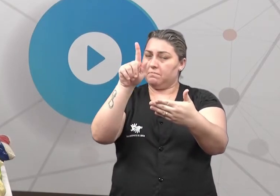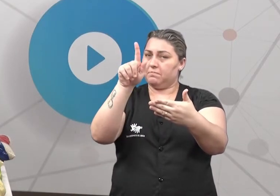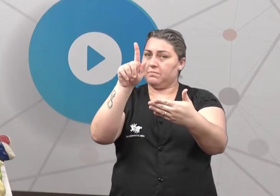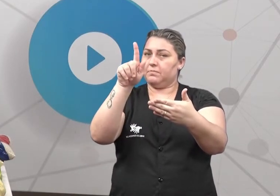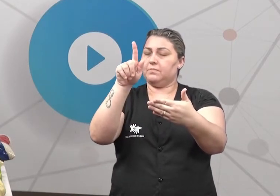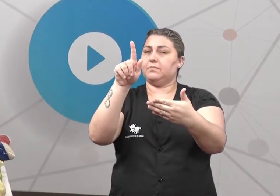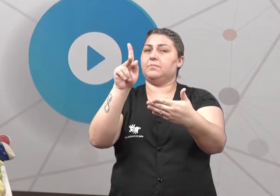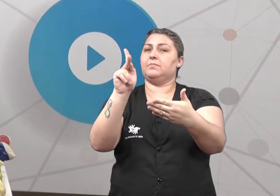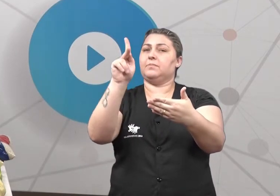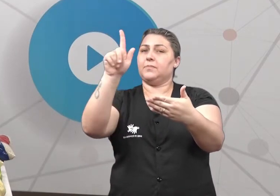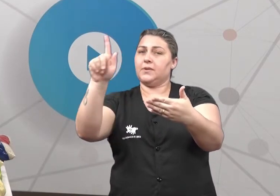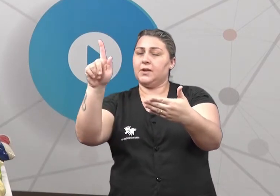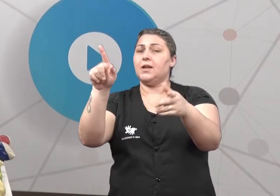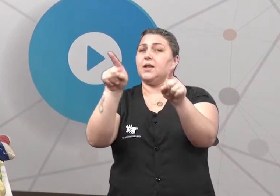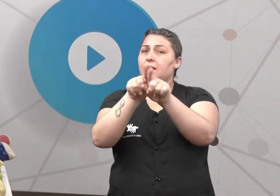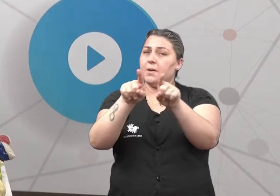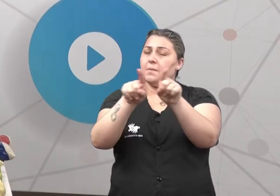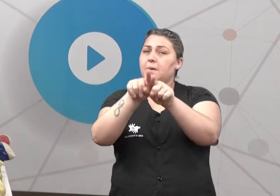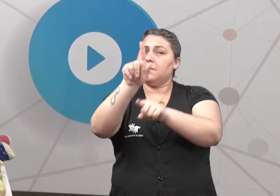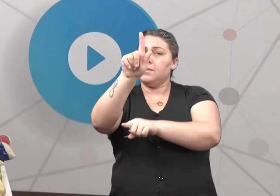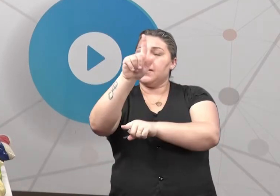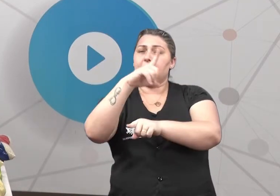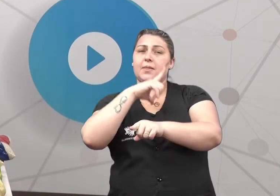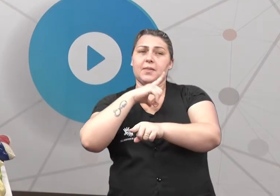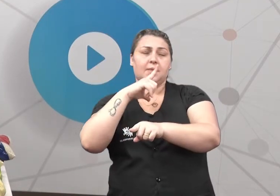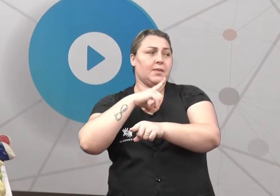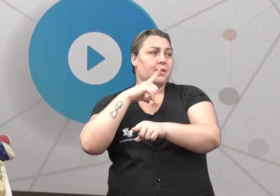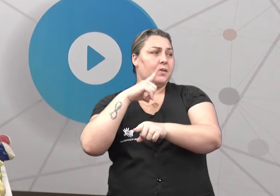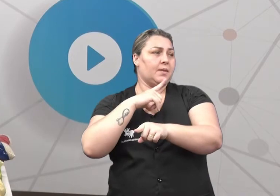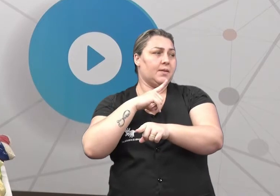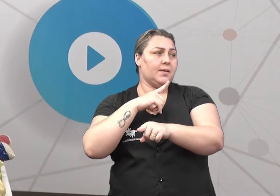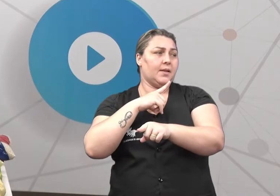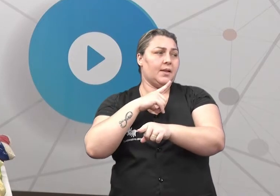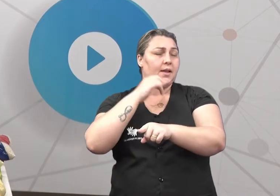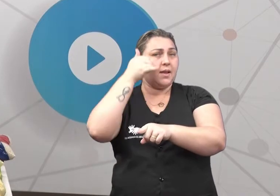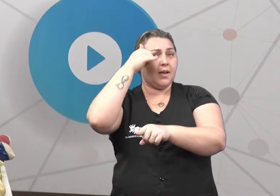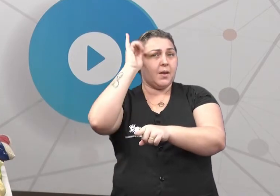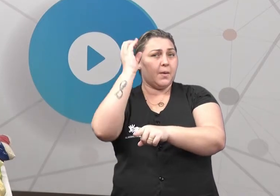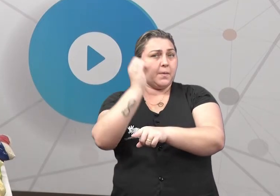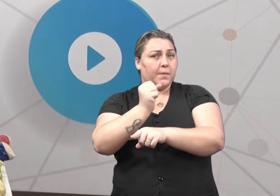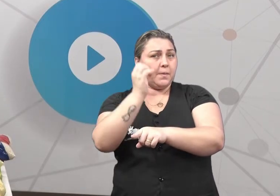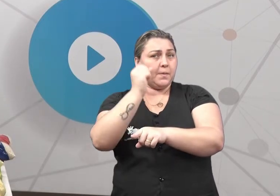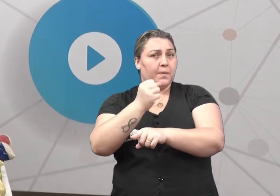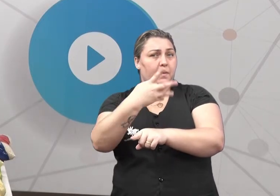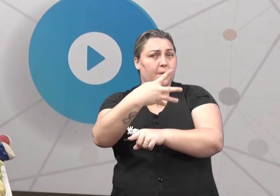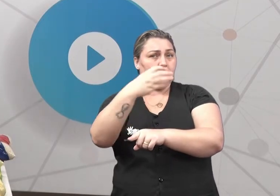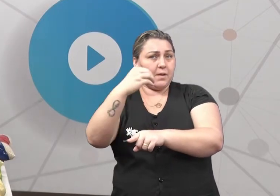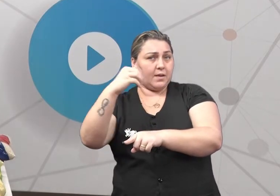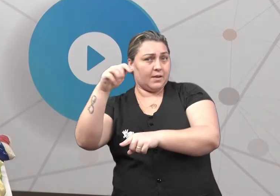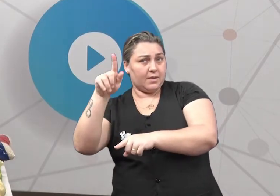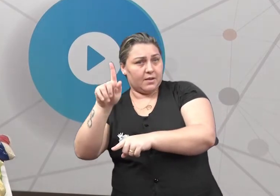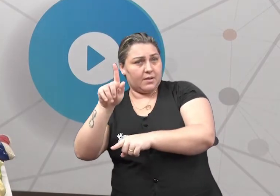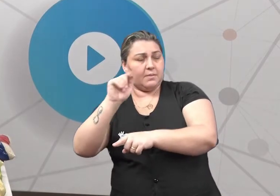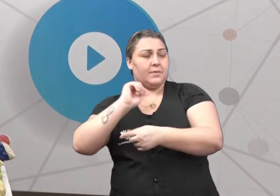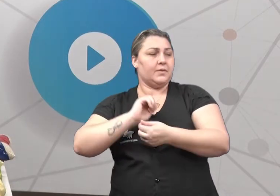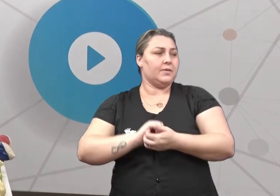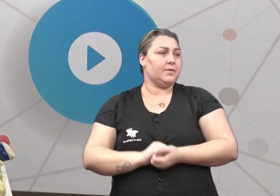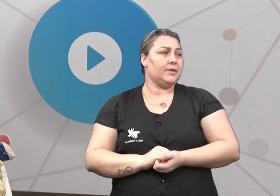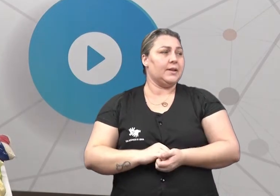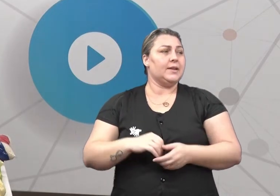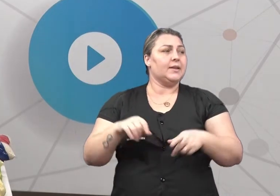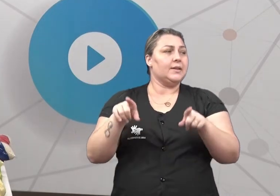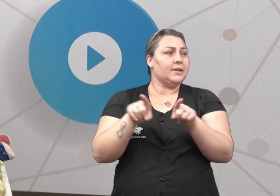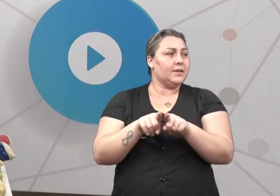e aqui por grama. Aqui nós temos um pacote de leite com 400 gramas.